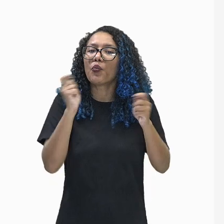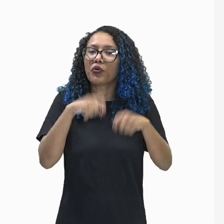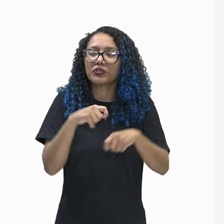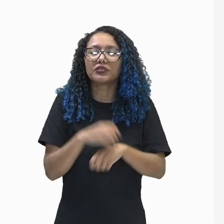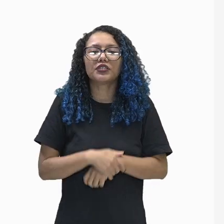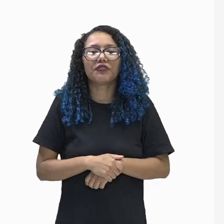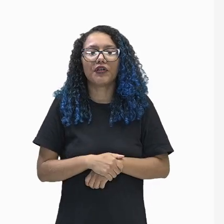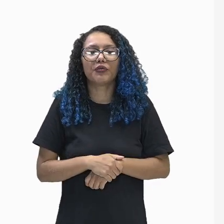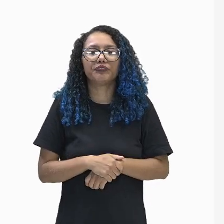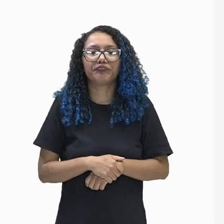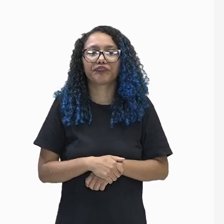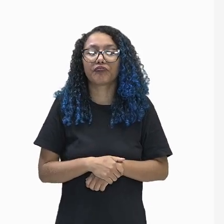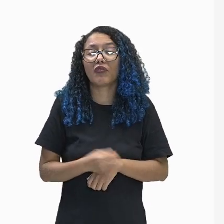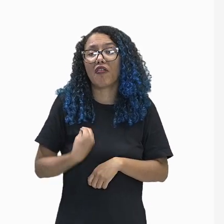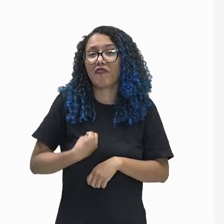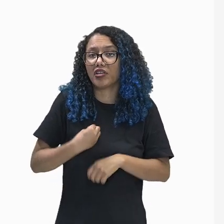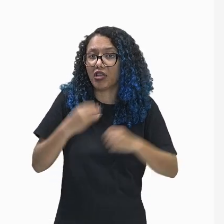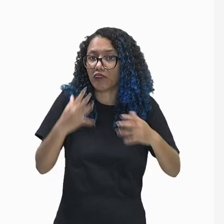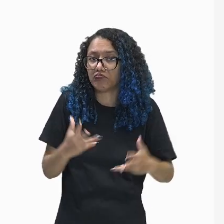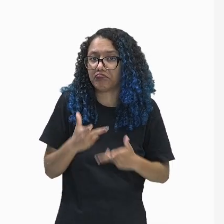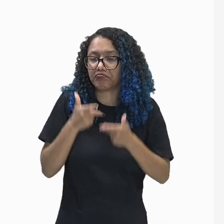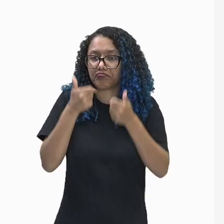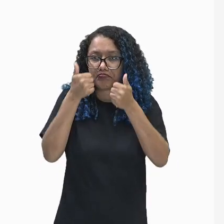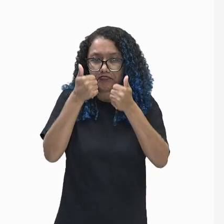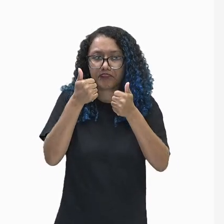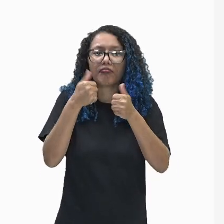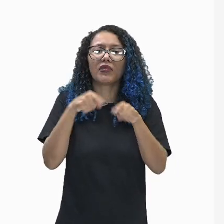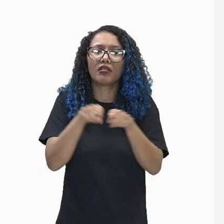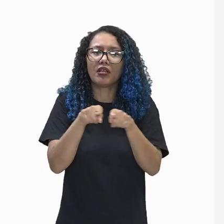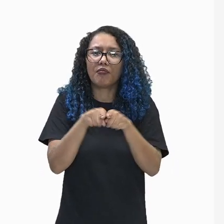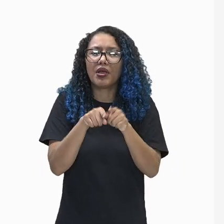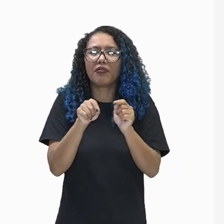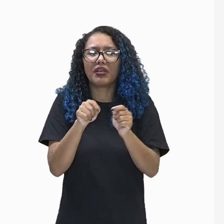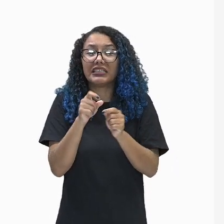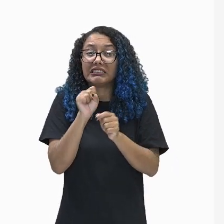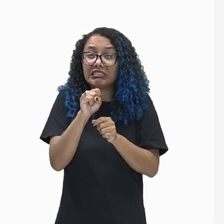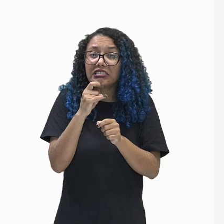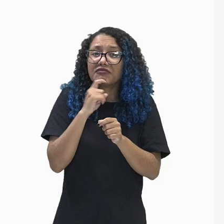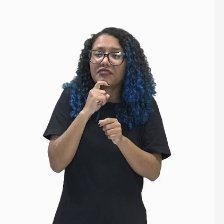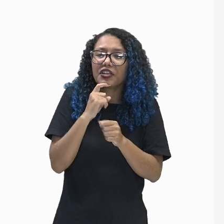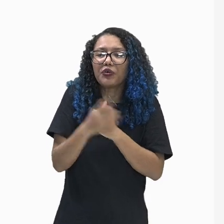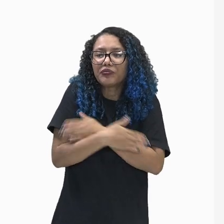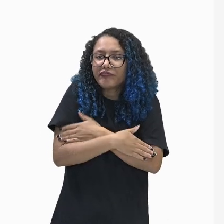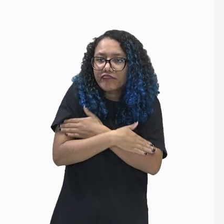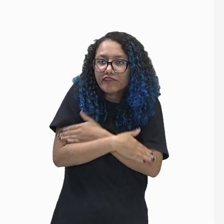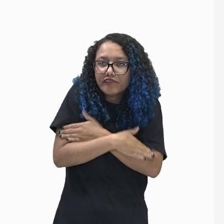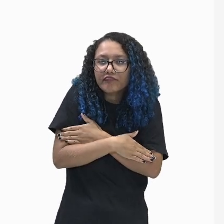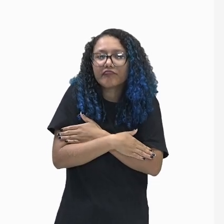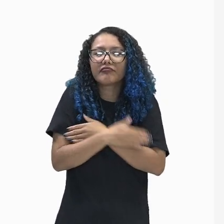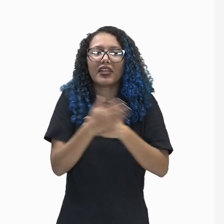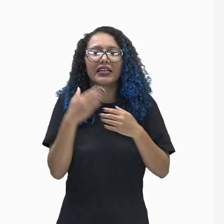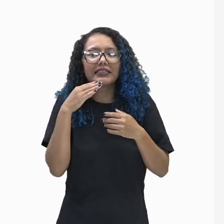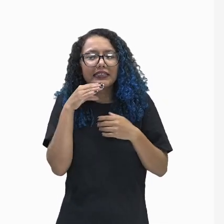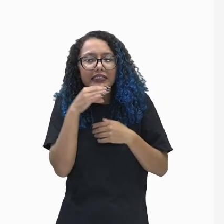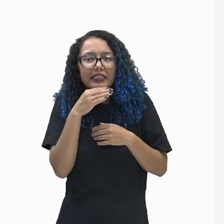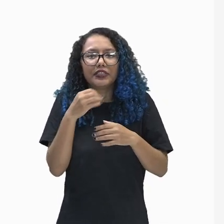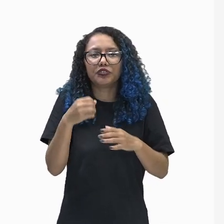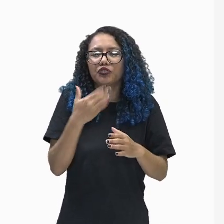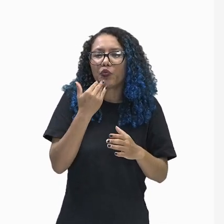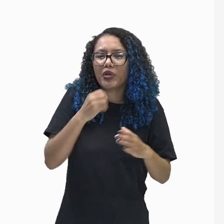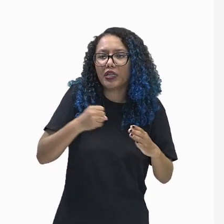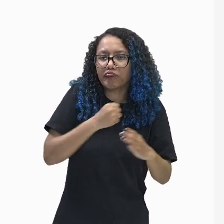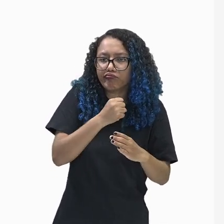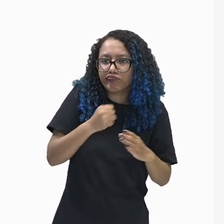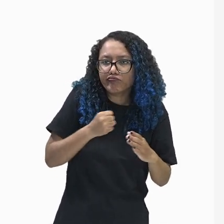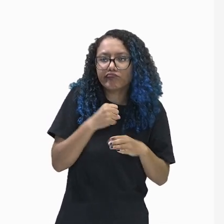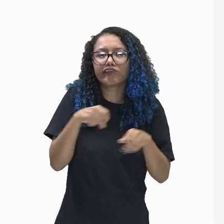de sobrevivência, o aquecimento do frio, o cozimento de alimentos e a possibilidade de defender-se